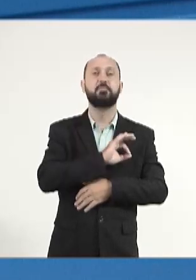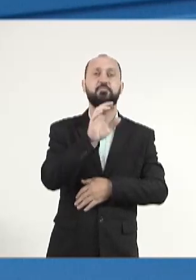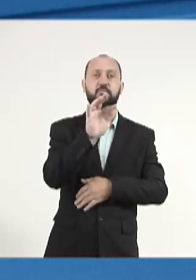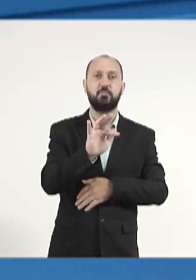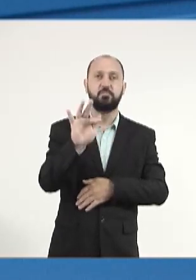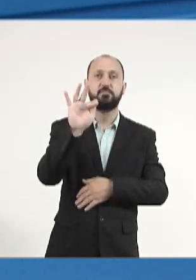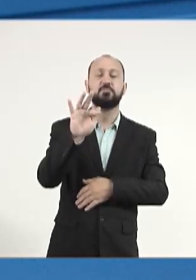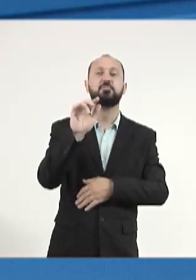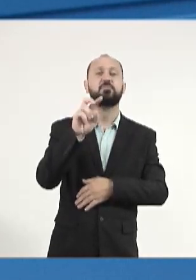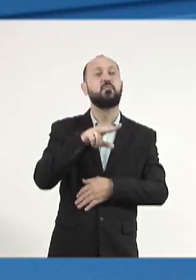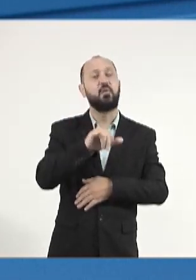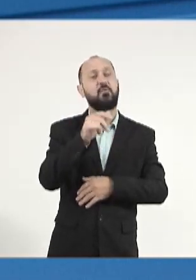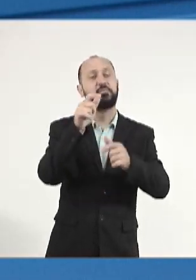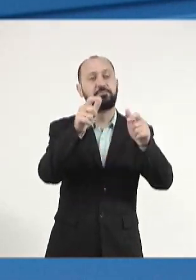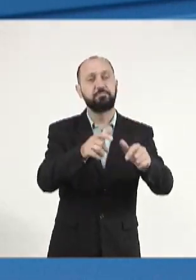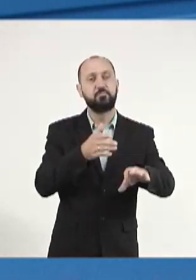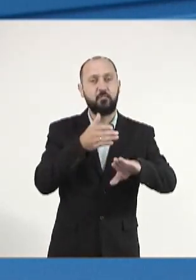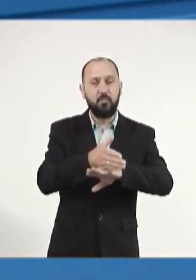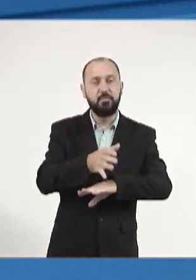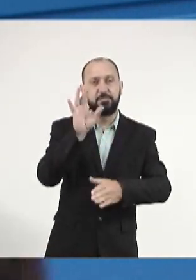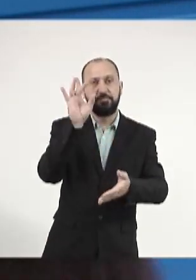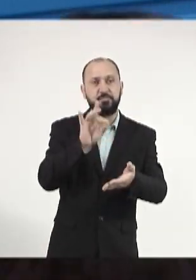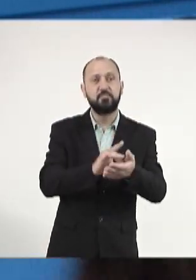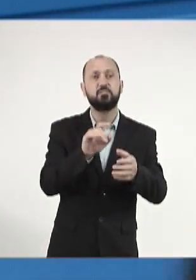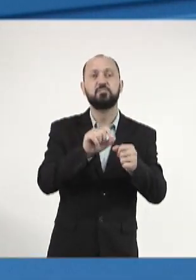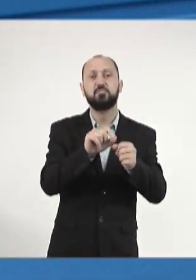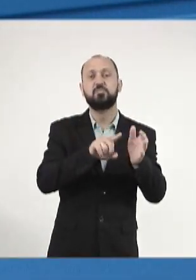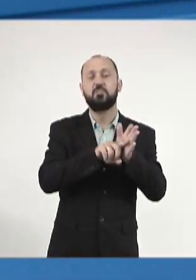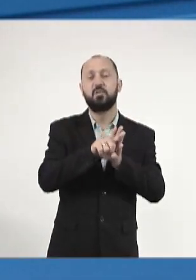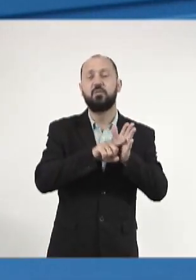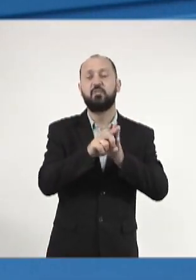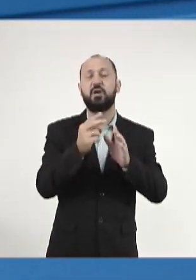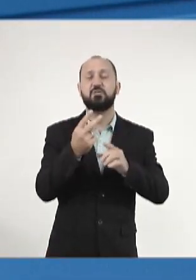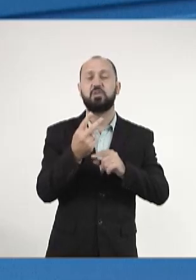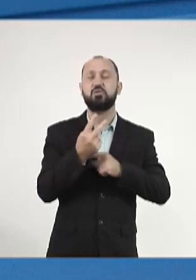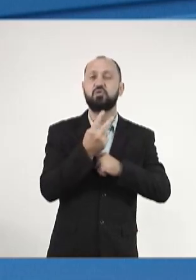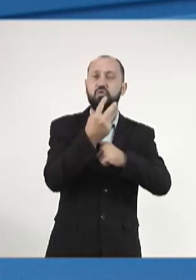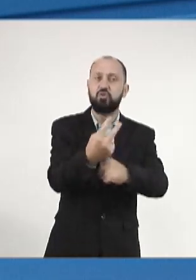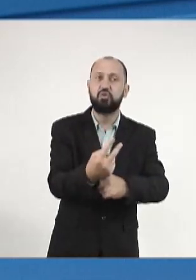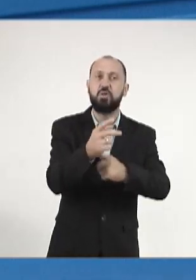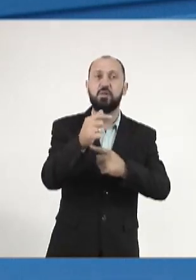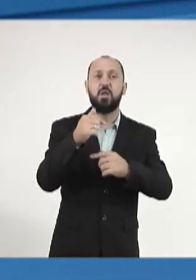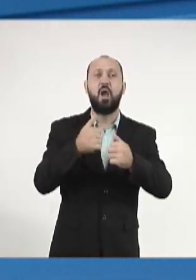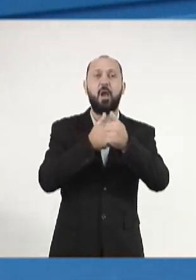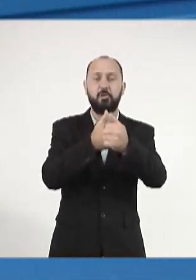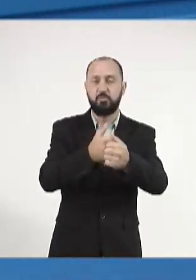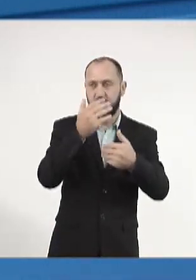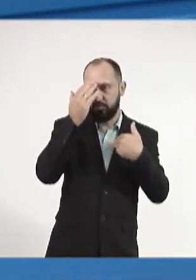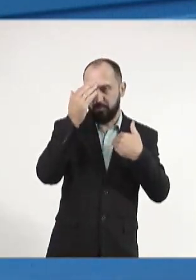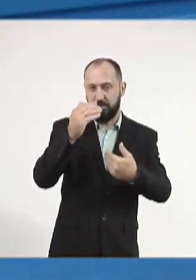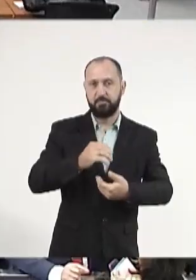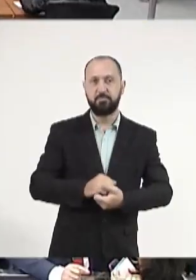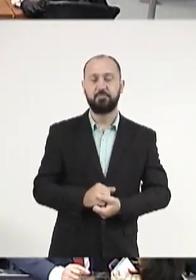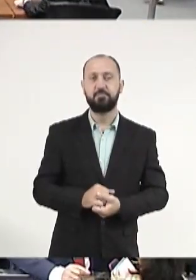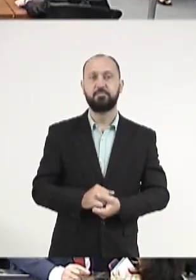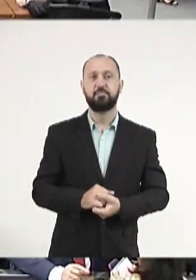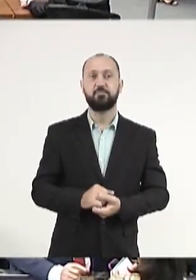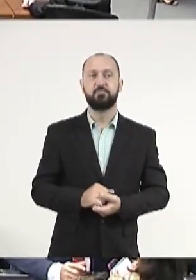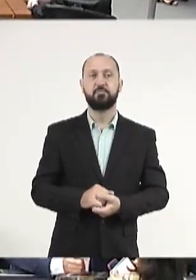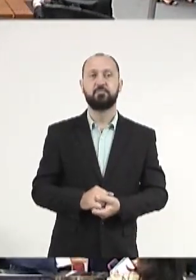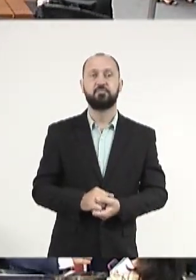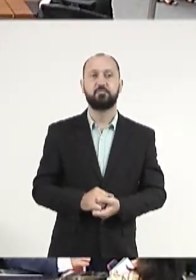que vá até o local realmente, que faça essa intervenção e que acompanhe esse caso. Obrigada.